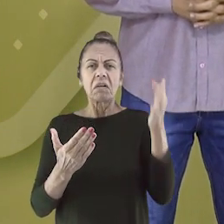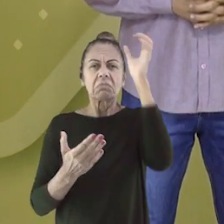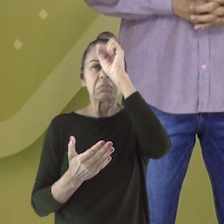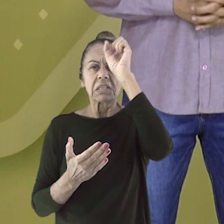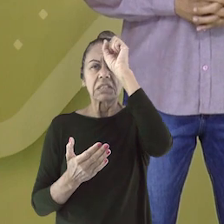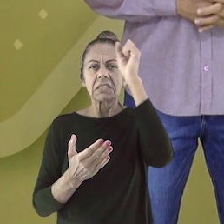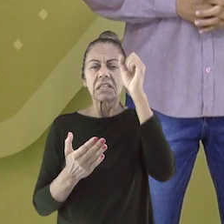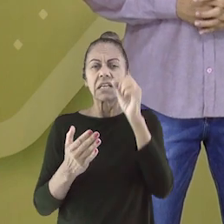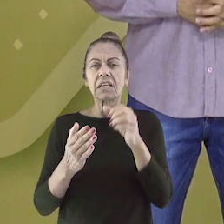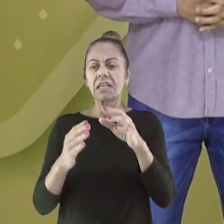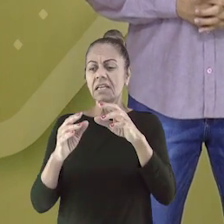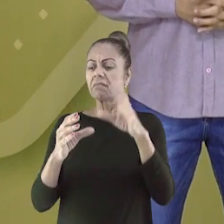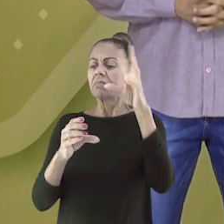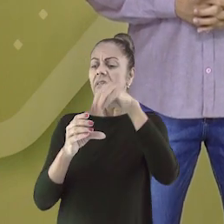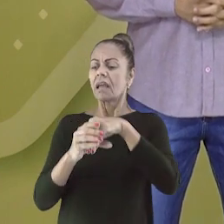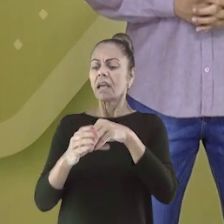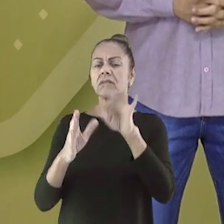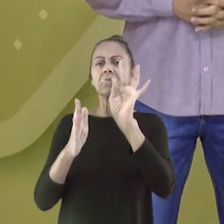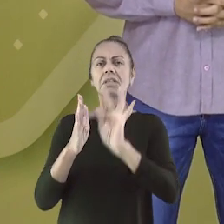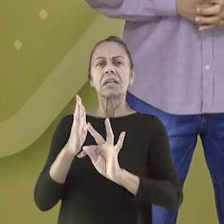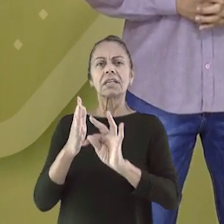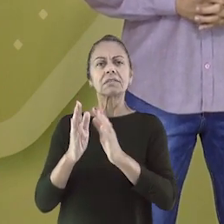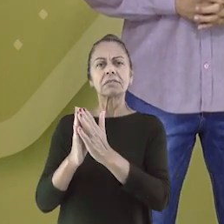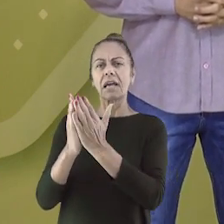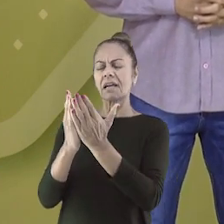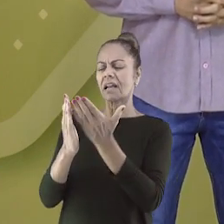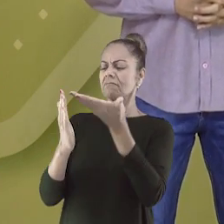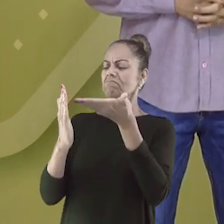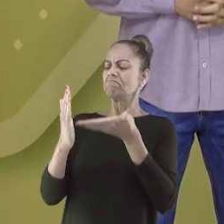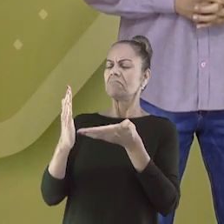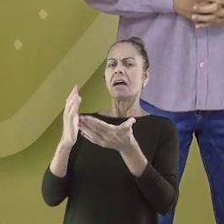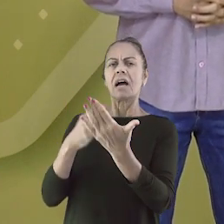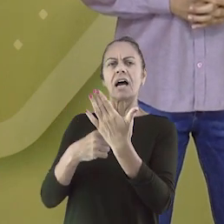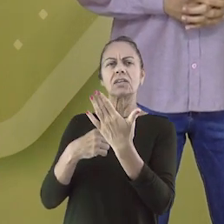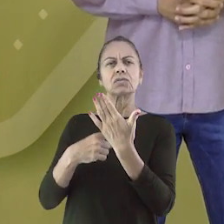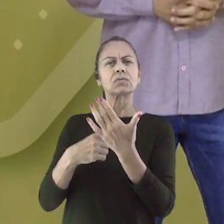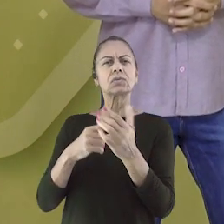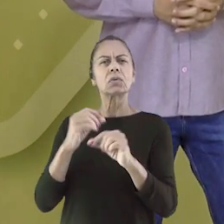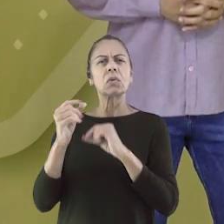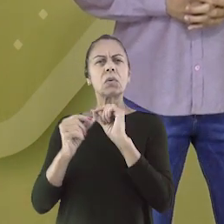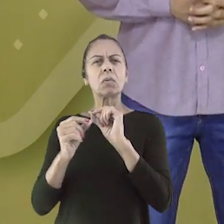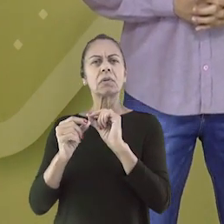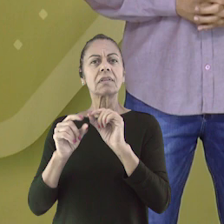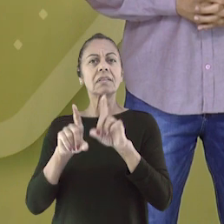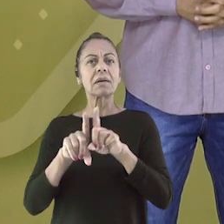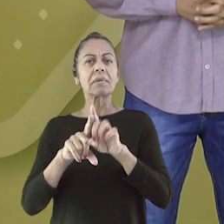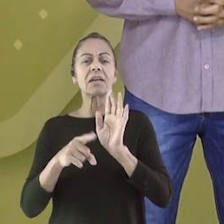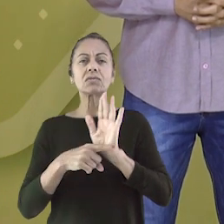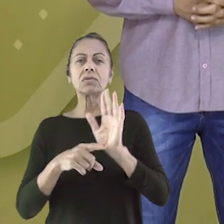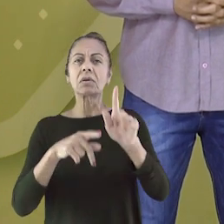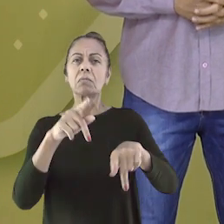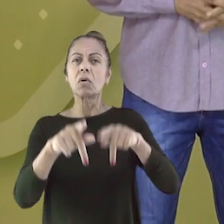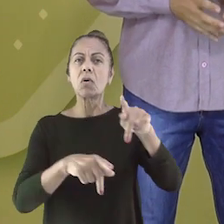pelos textos sagrados? Qual a contribuição dos textos sagrados para os povos e